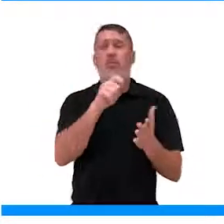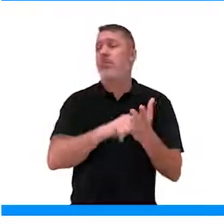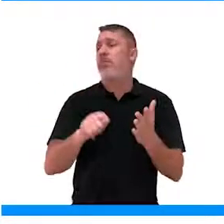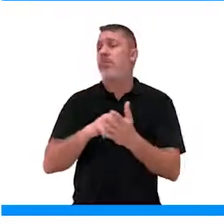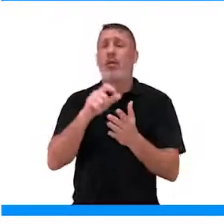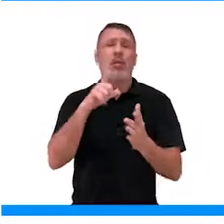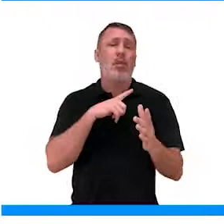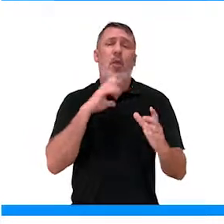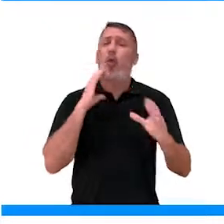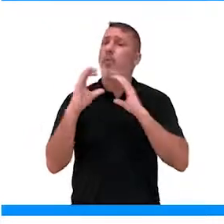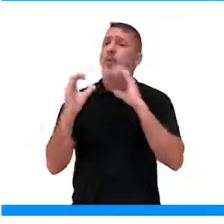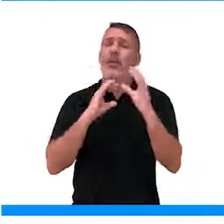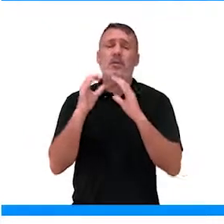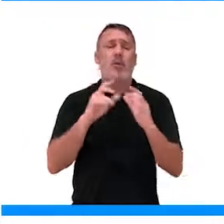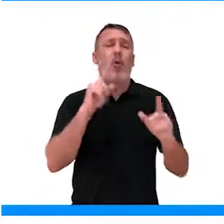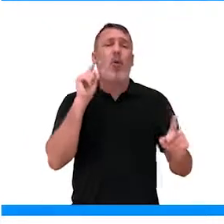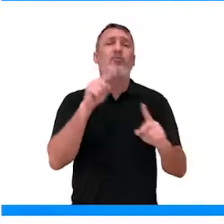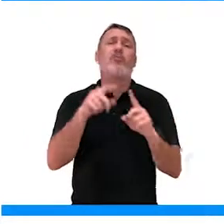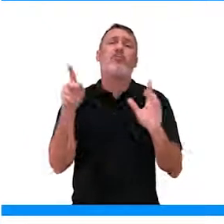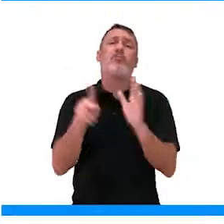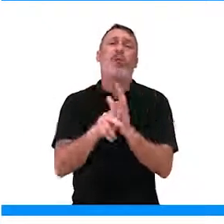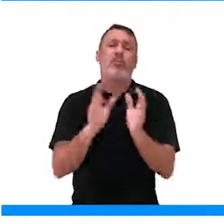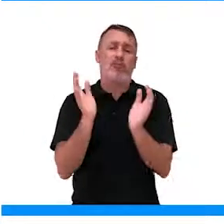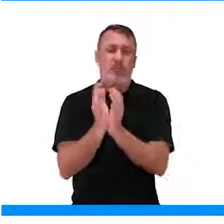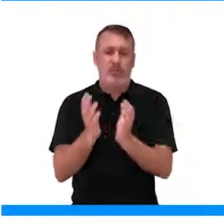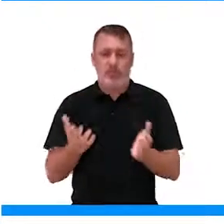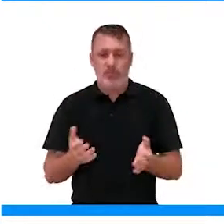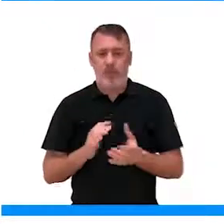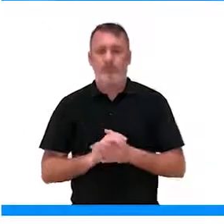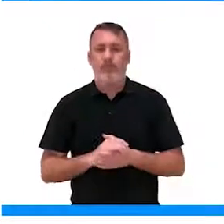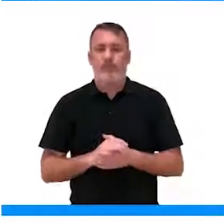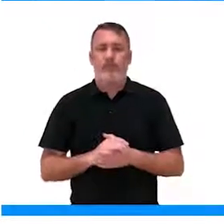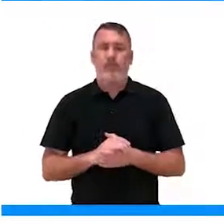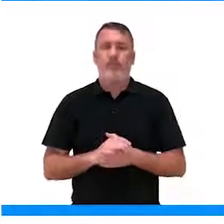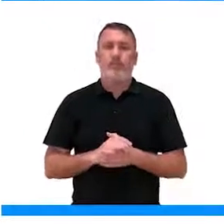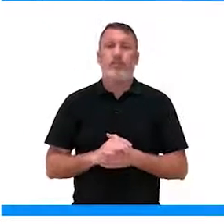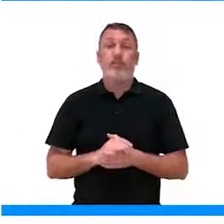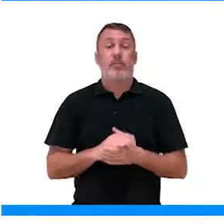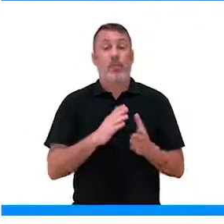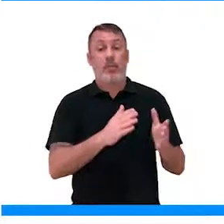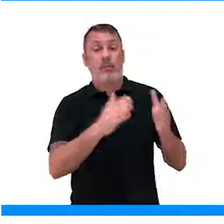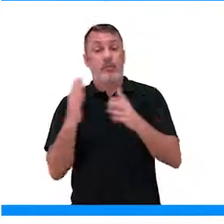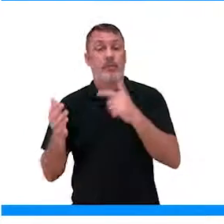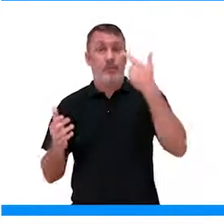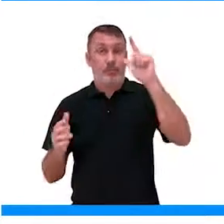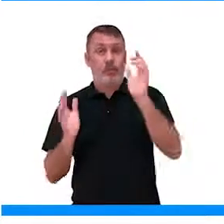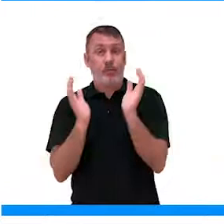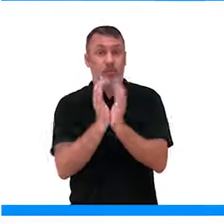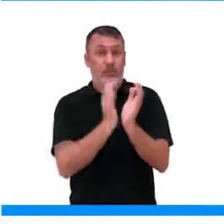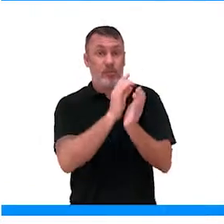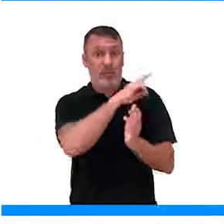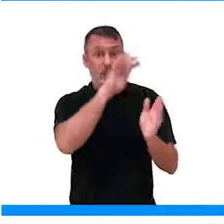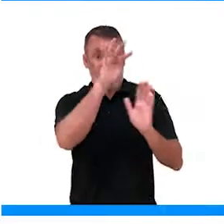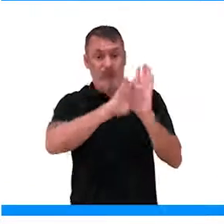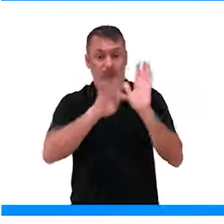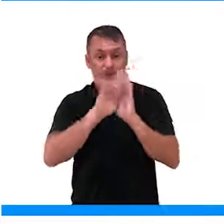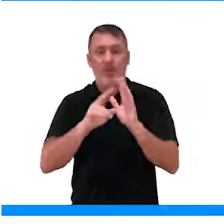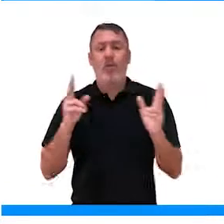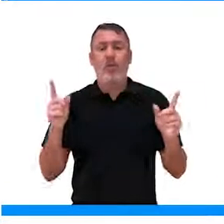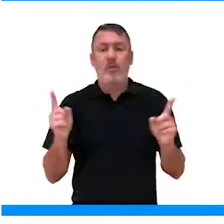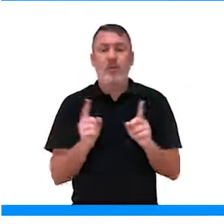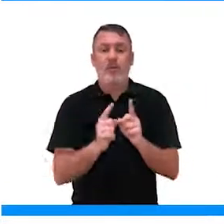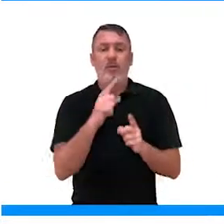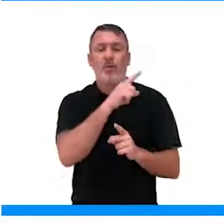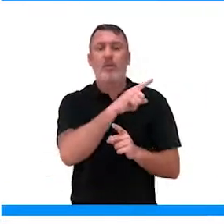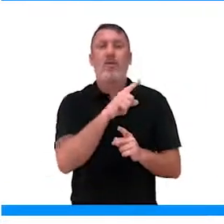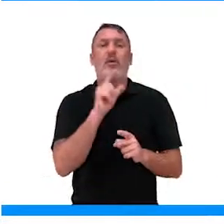como pontos de comunicação, interação entre as pessoas. Uma outra questão dos gêneros